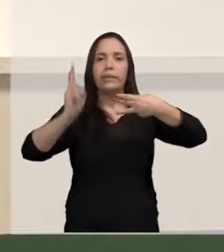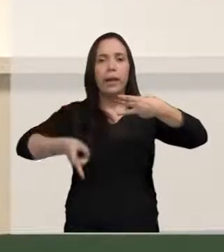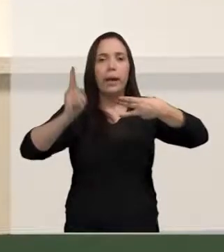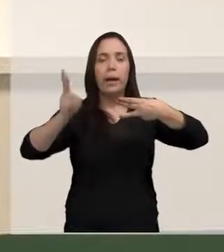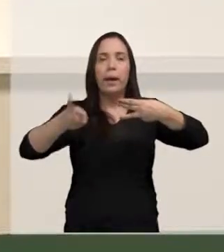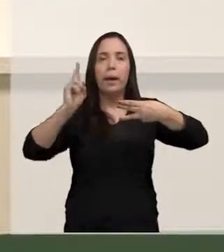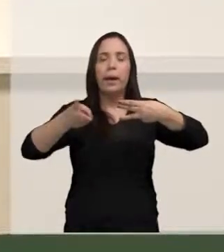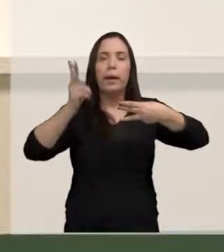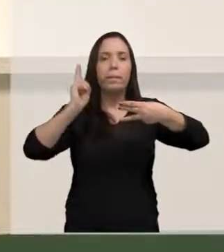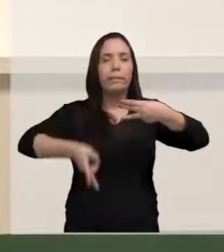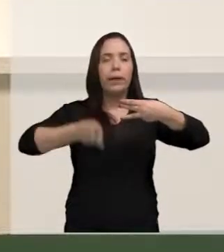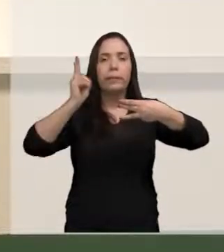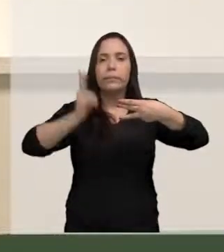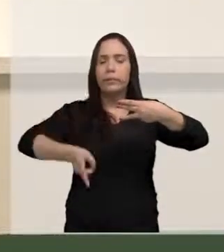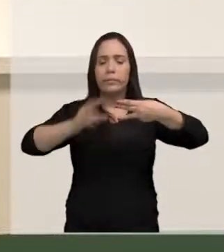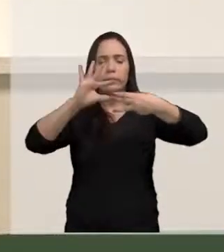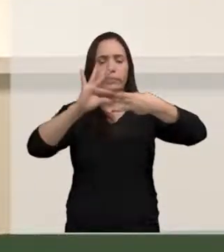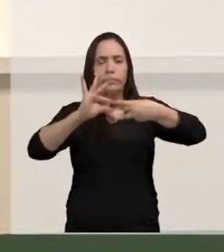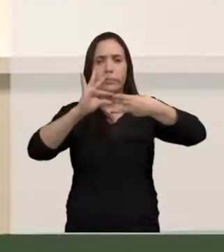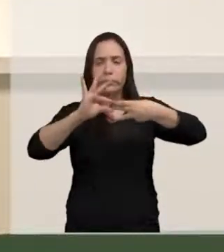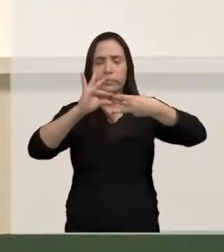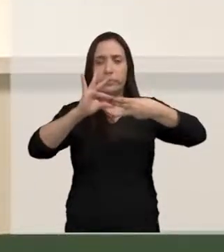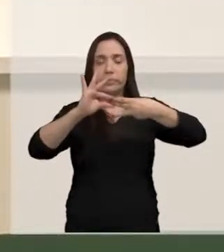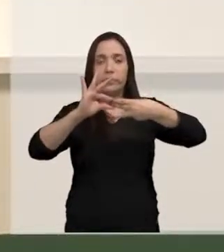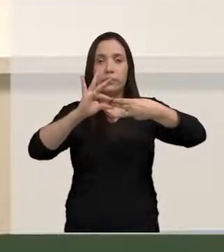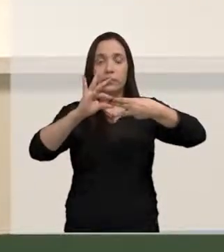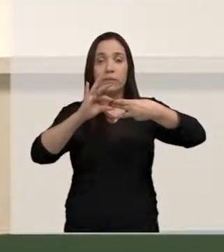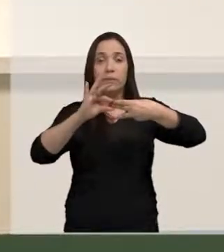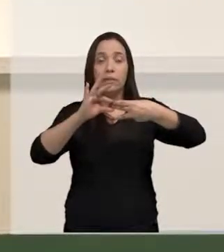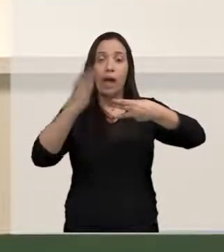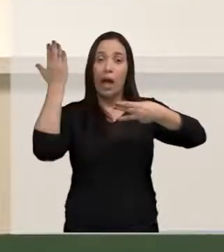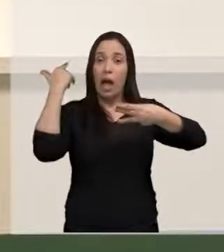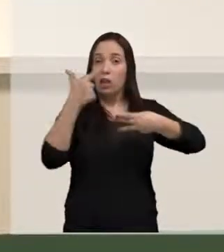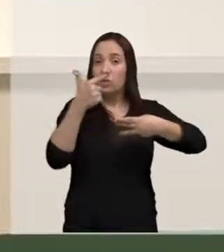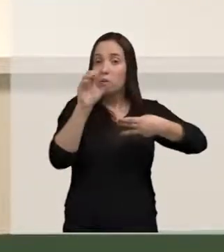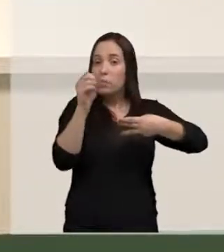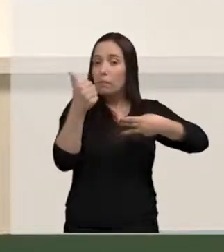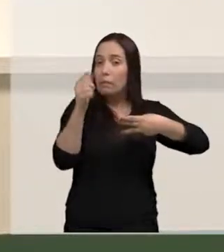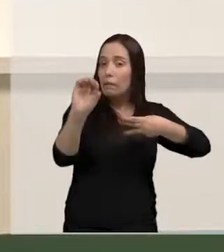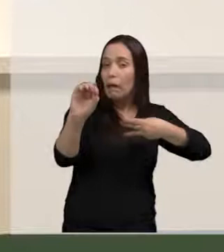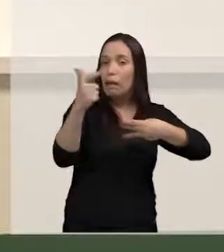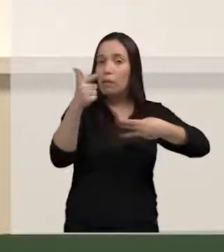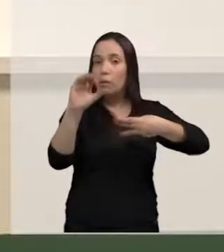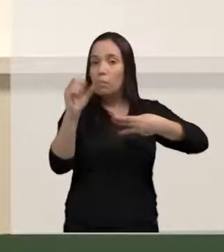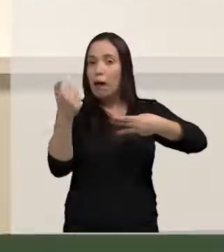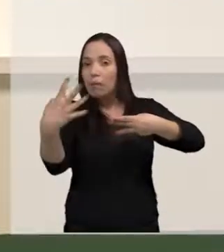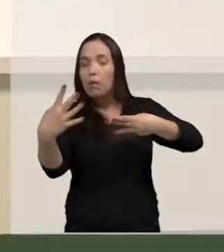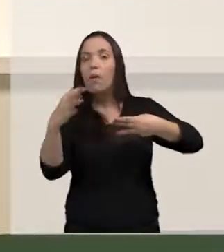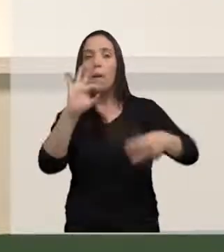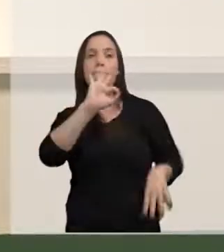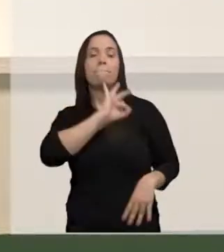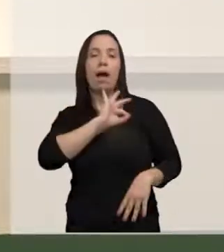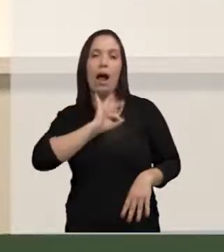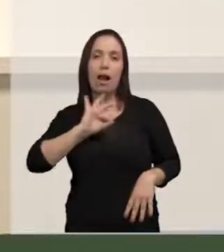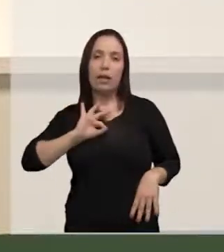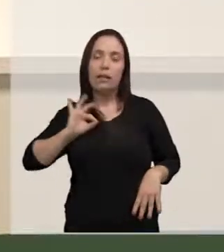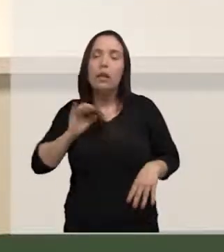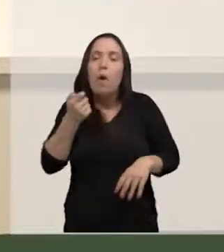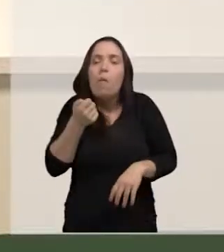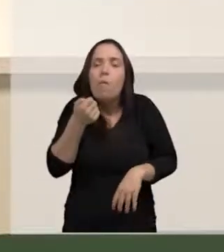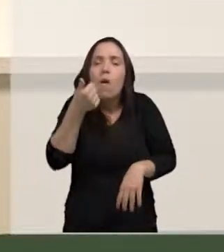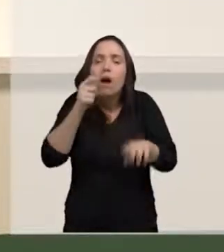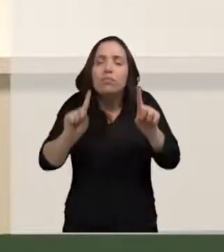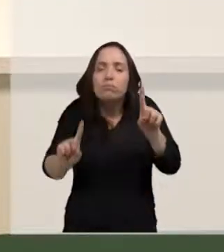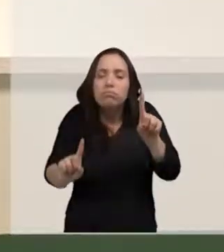deu polarização. Só a Marina que em 2010, 2014 terminou em terceiro lugar, numa